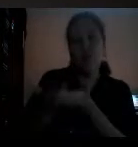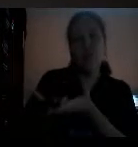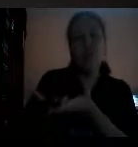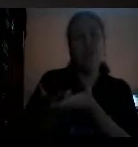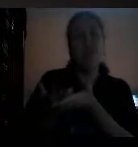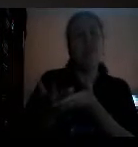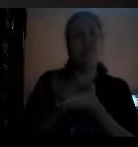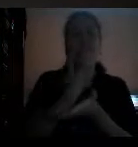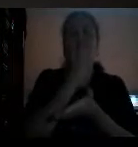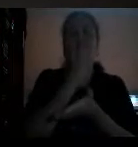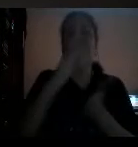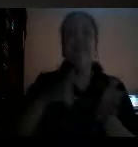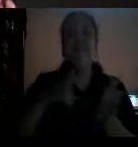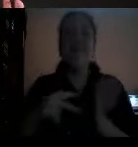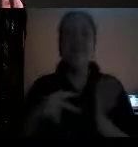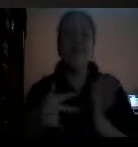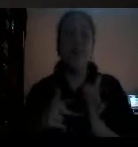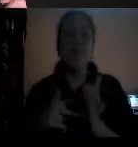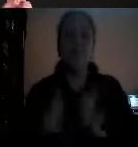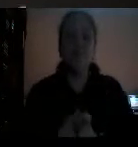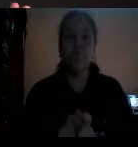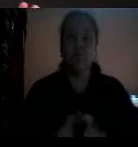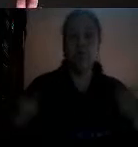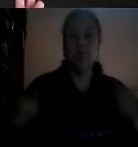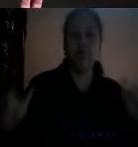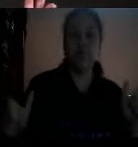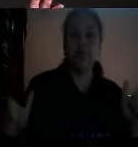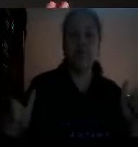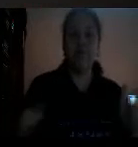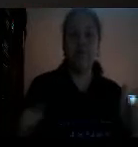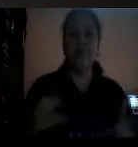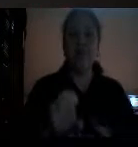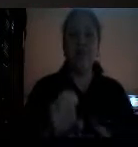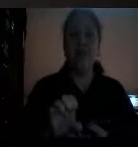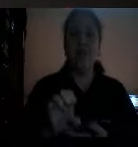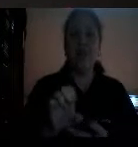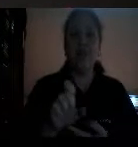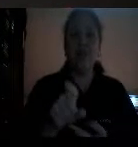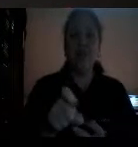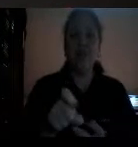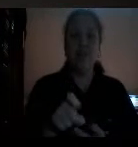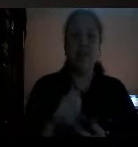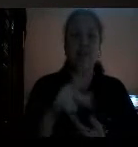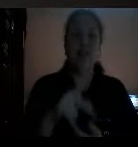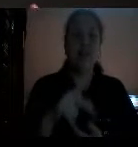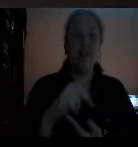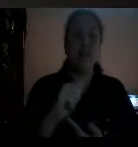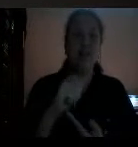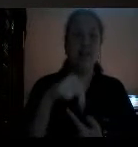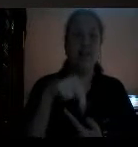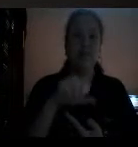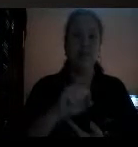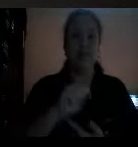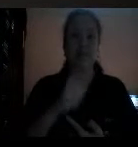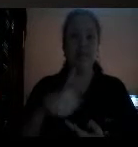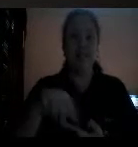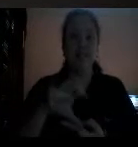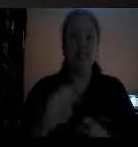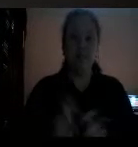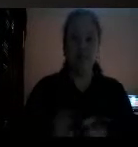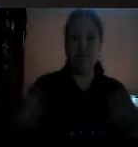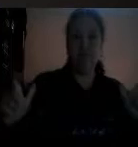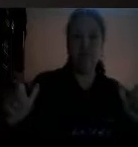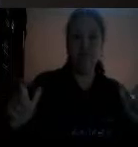outra coisa. Essa teoria vai surgir em 2 momentos muito interessantes da história. Número 1 é posterior